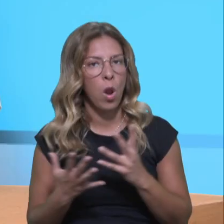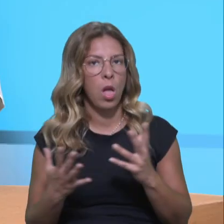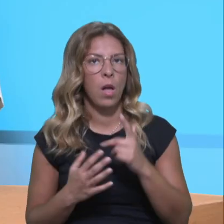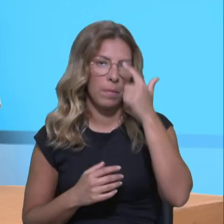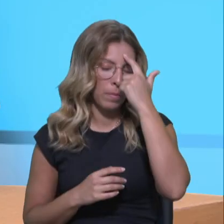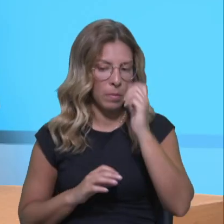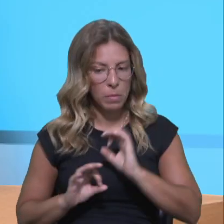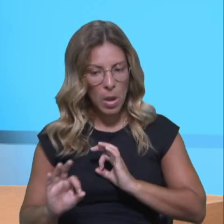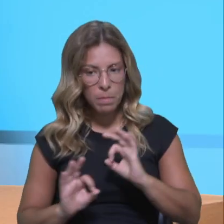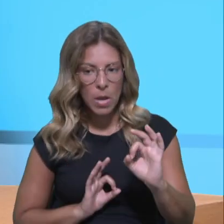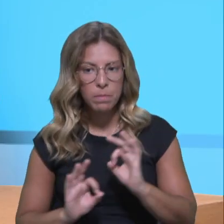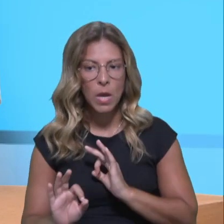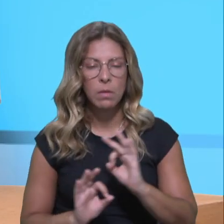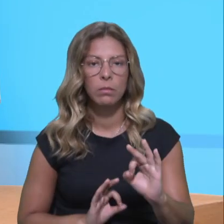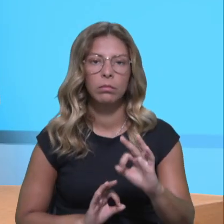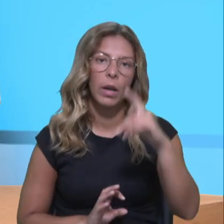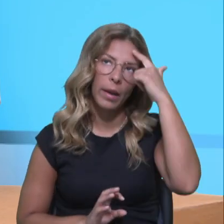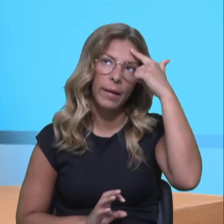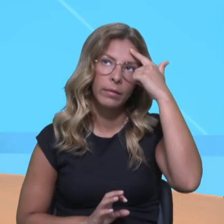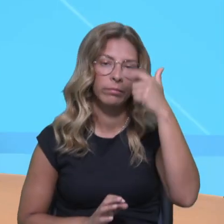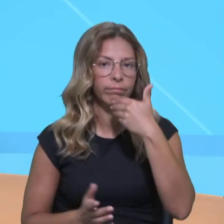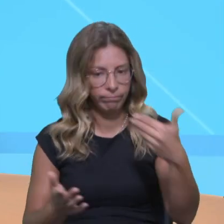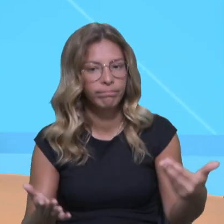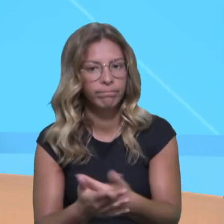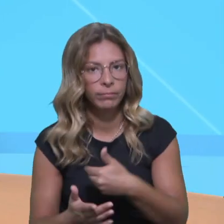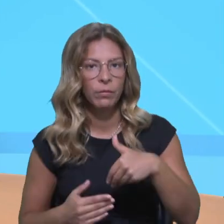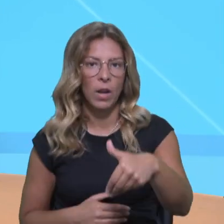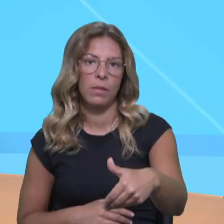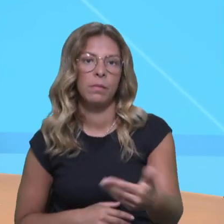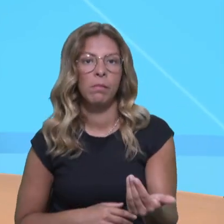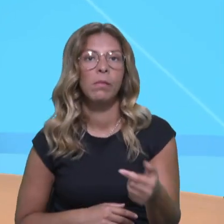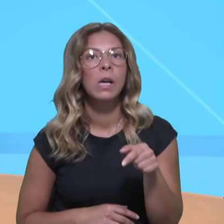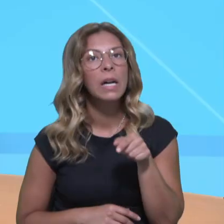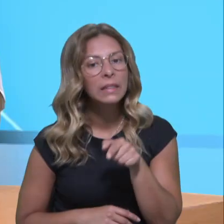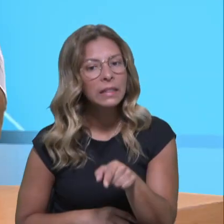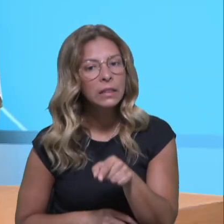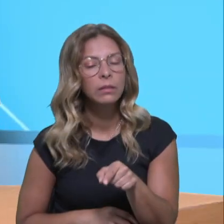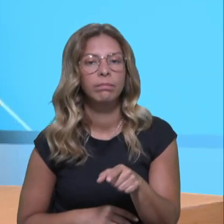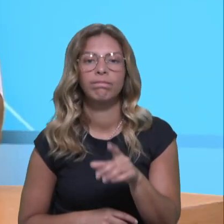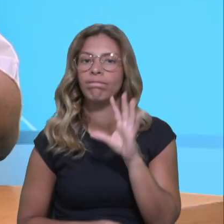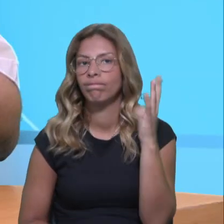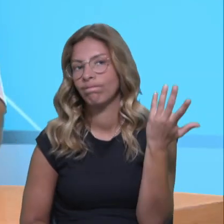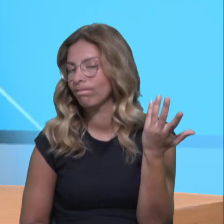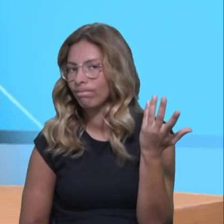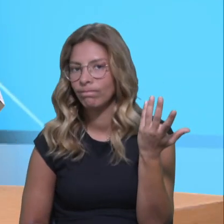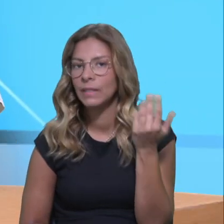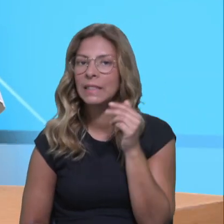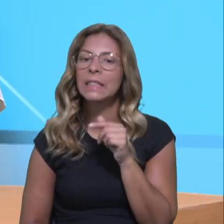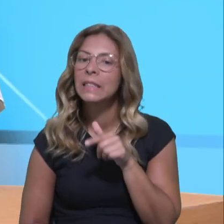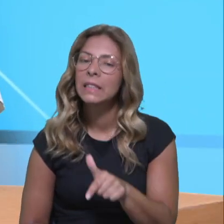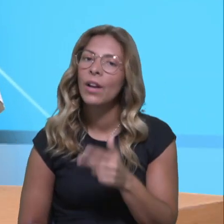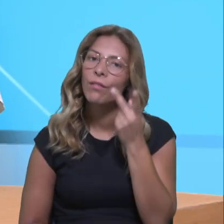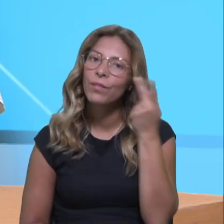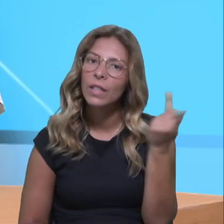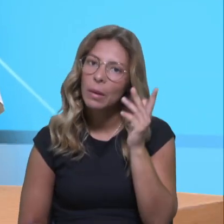é a antecâmara da morte. E isso não pode acontecer. A vida tem que ser vivida